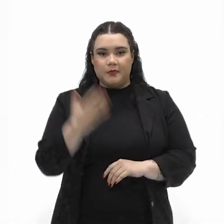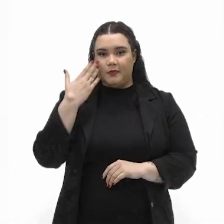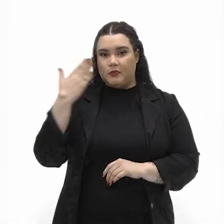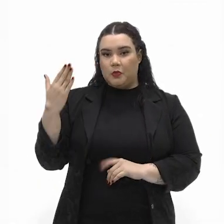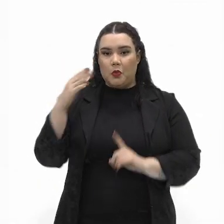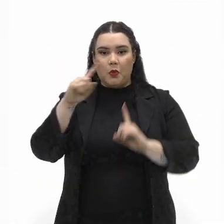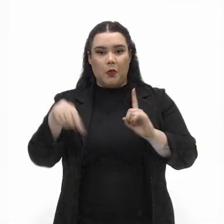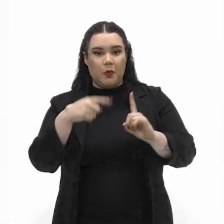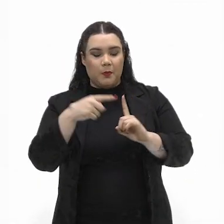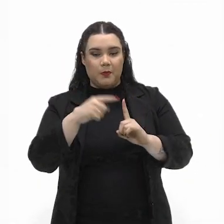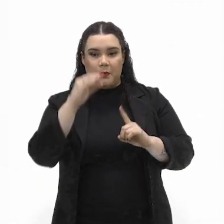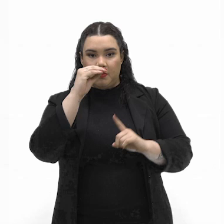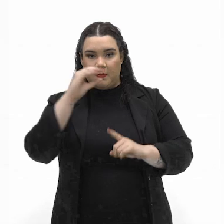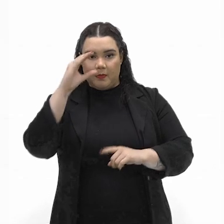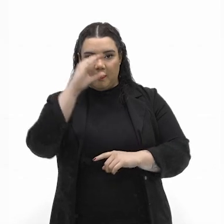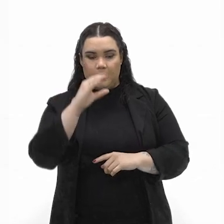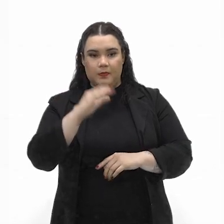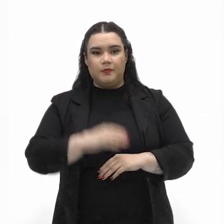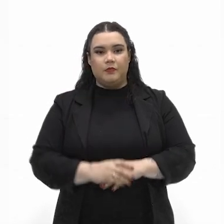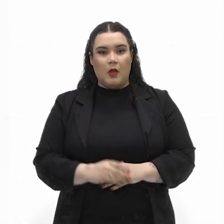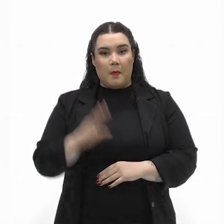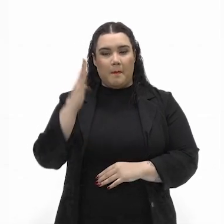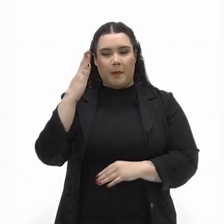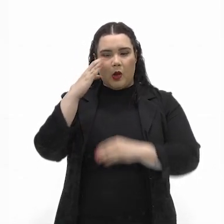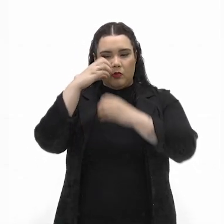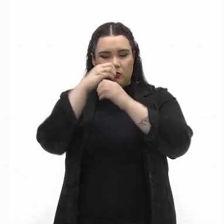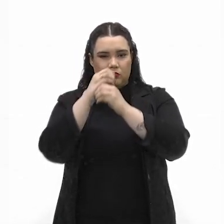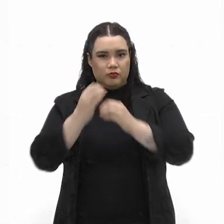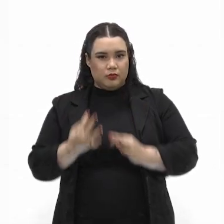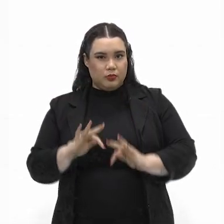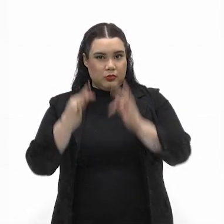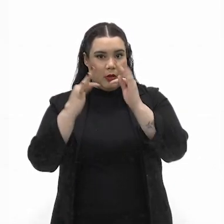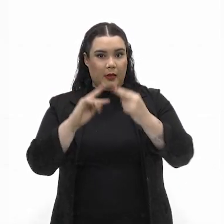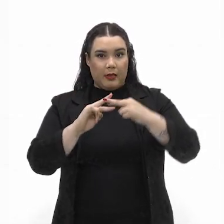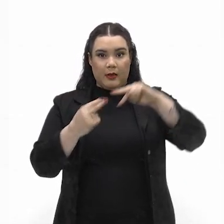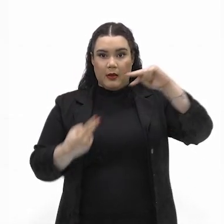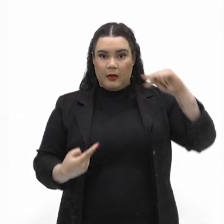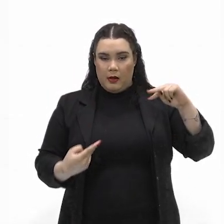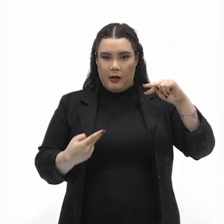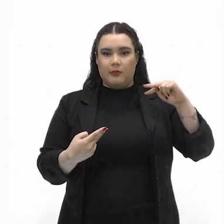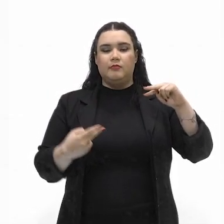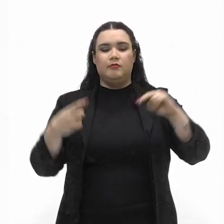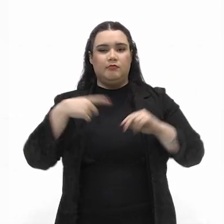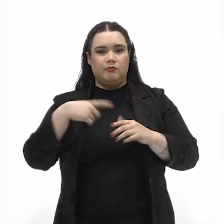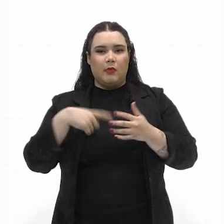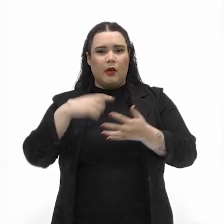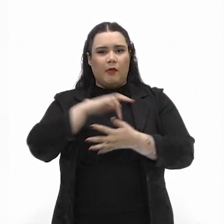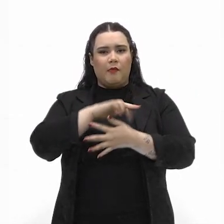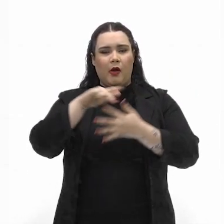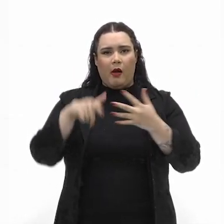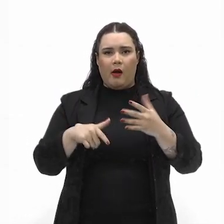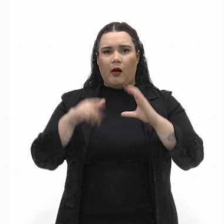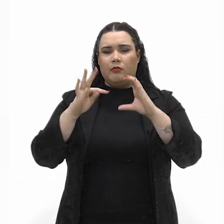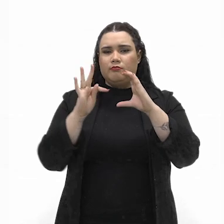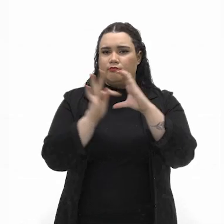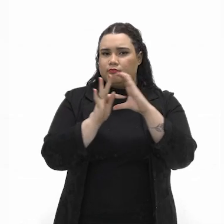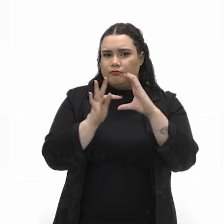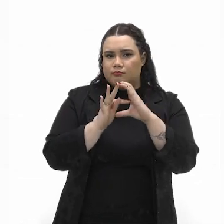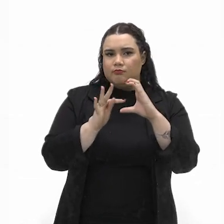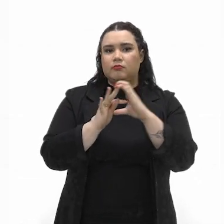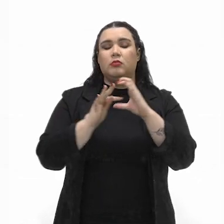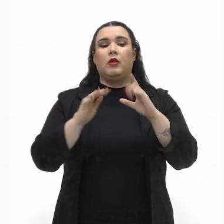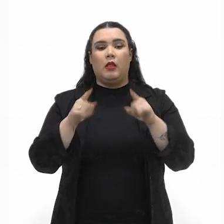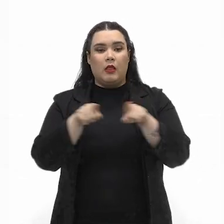Objeto de conhecimento, biotecnologia e DNA, células-troncos, transgênicos,